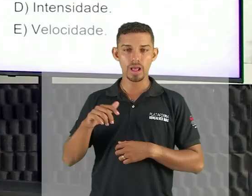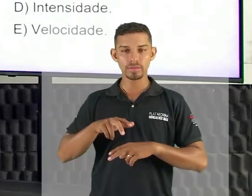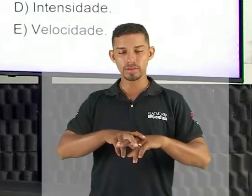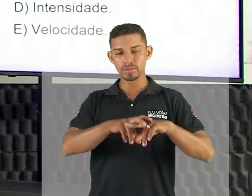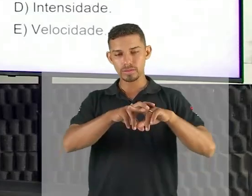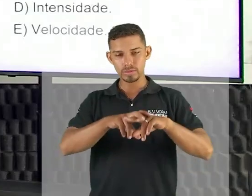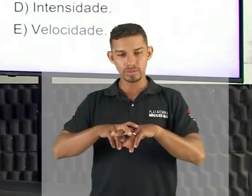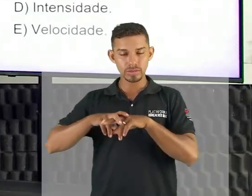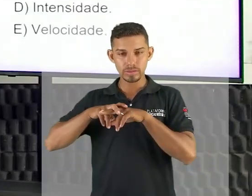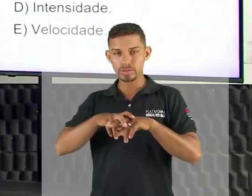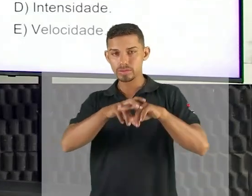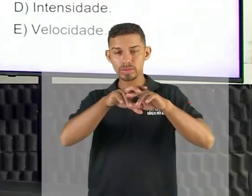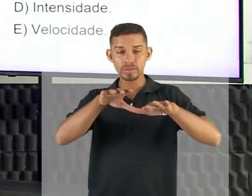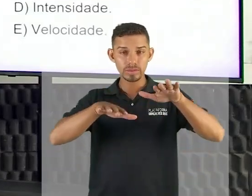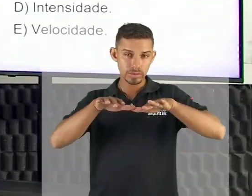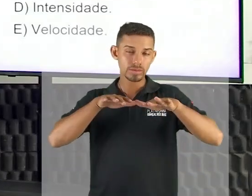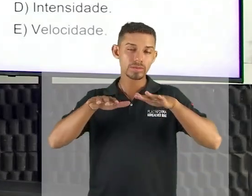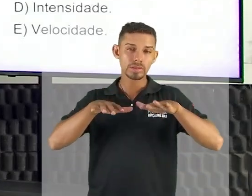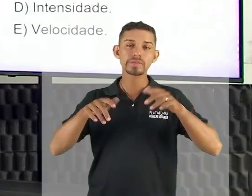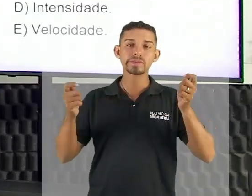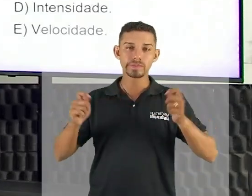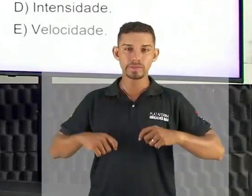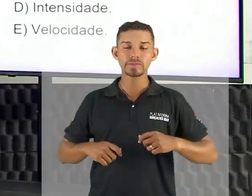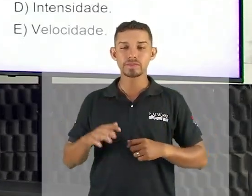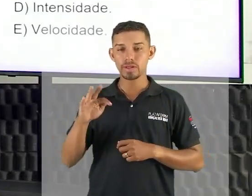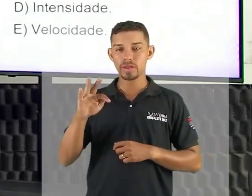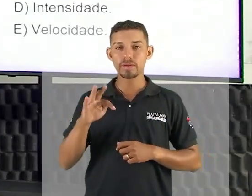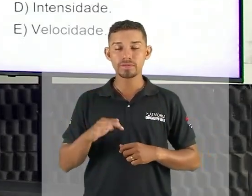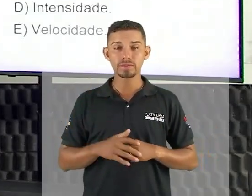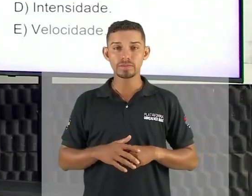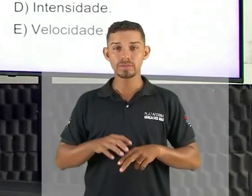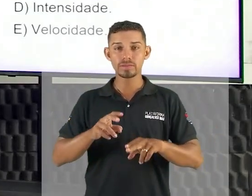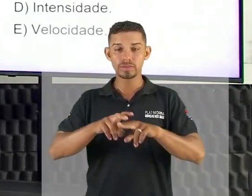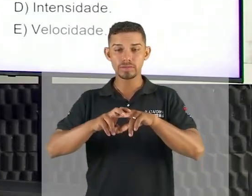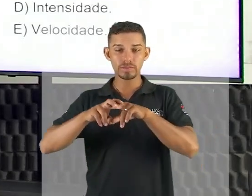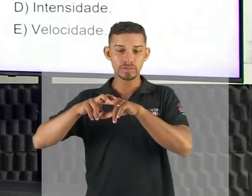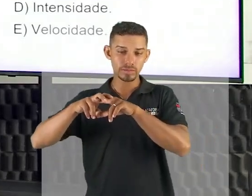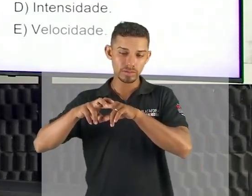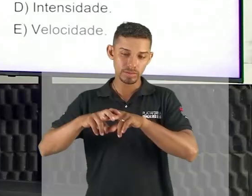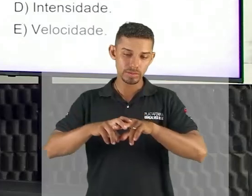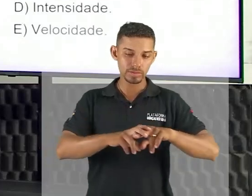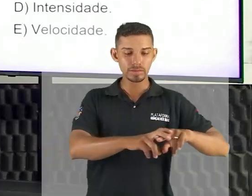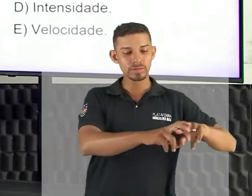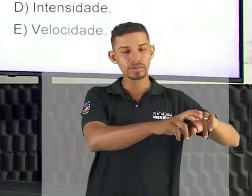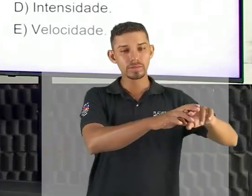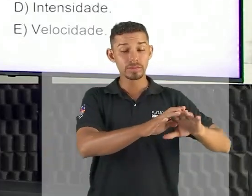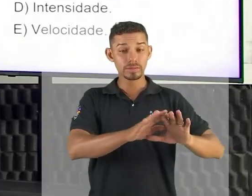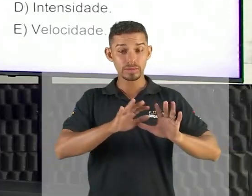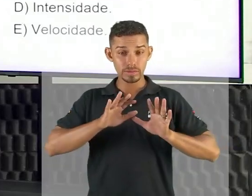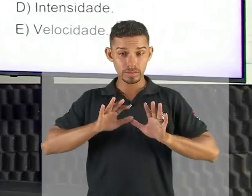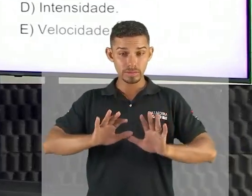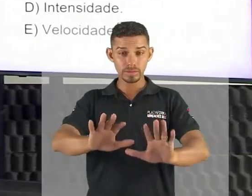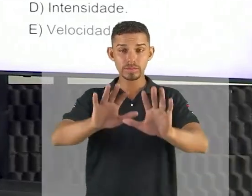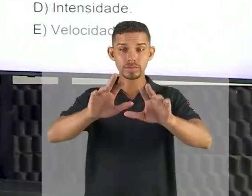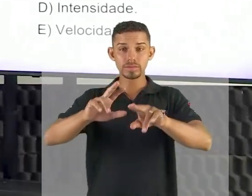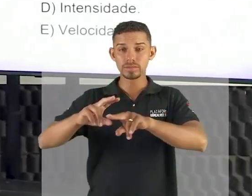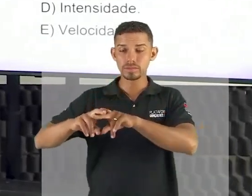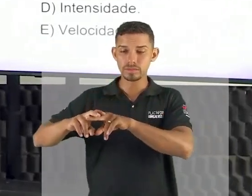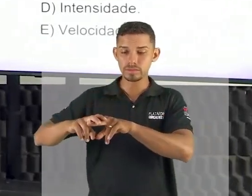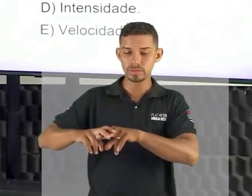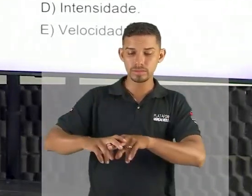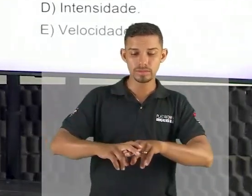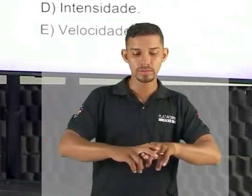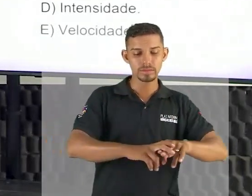dependendo do comprimento dele ele tem a frequência de vibração aí você você é a fonte externa você empurra dá um empurrãozinho na criança